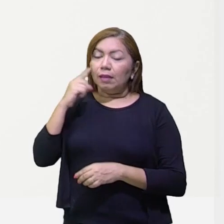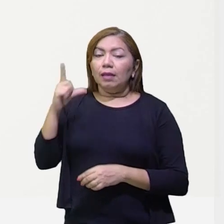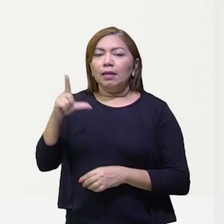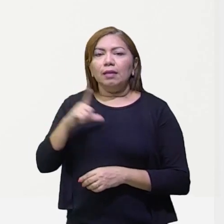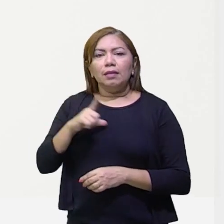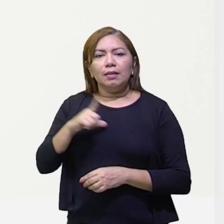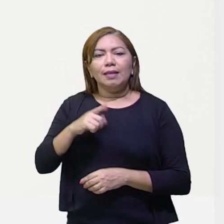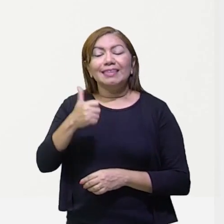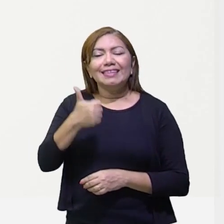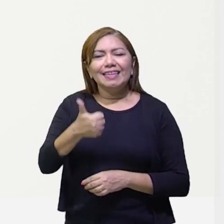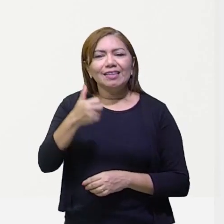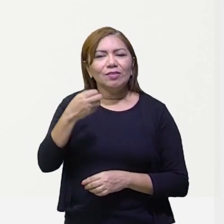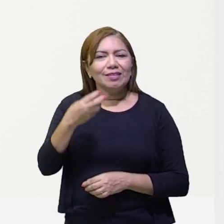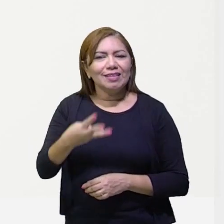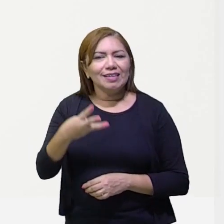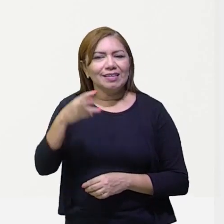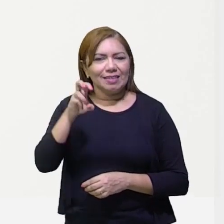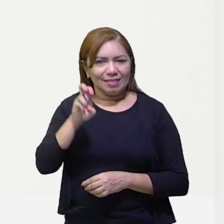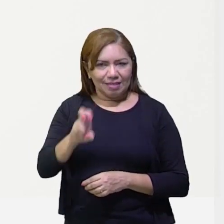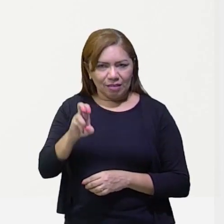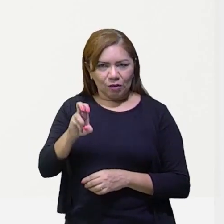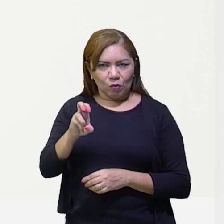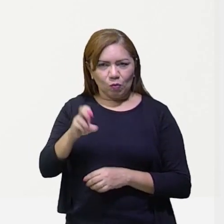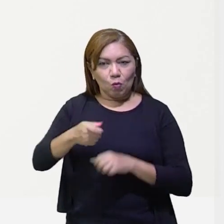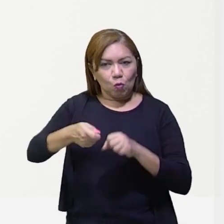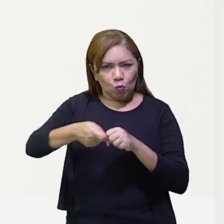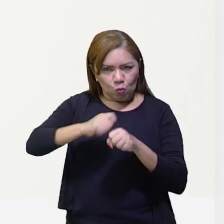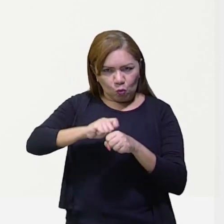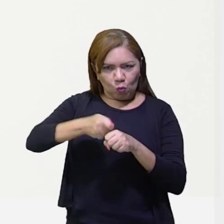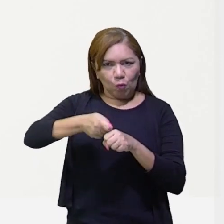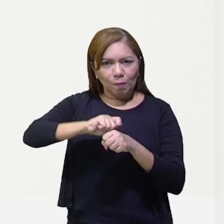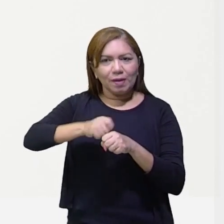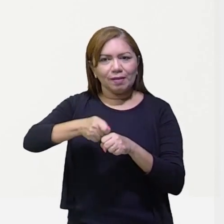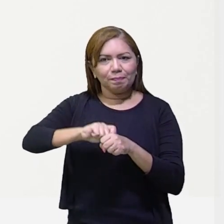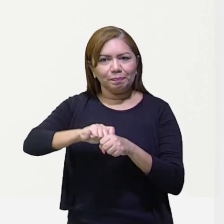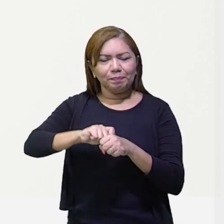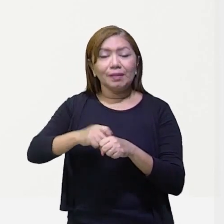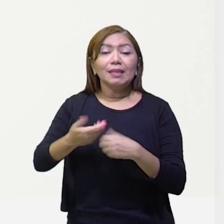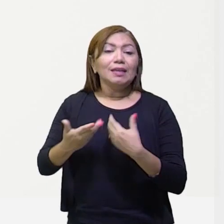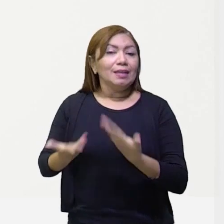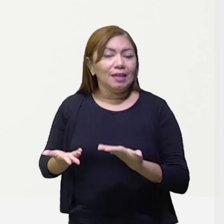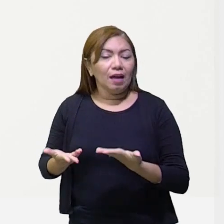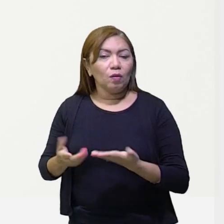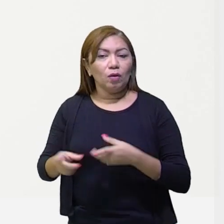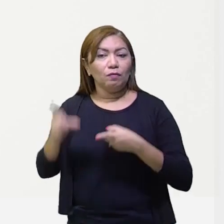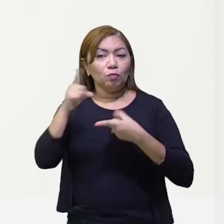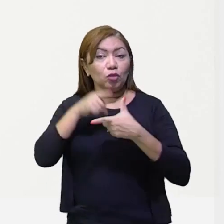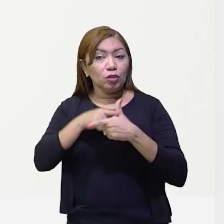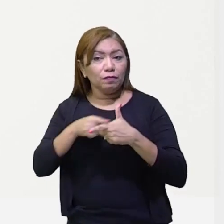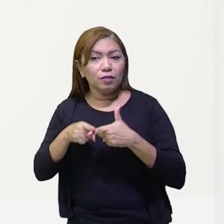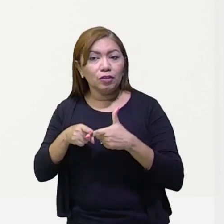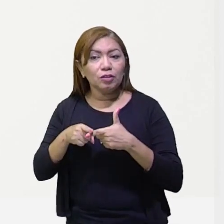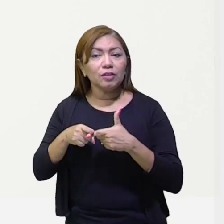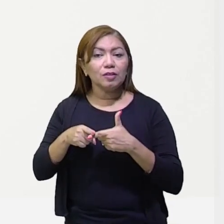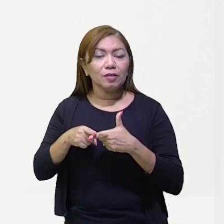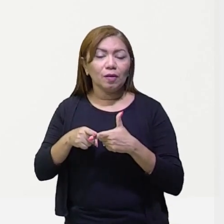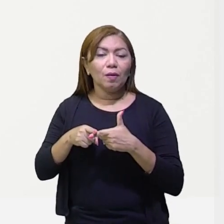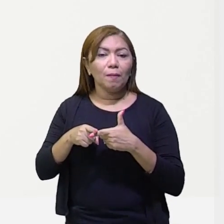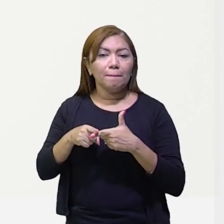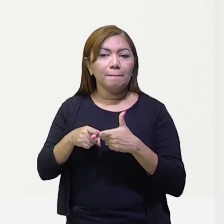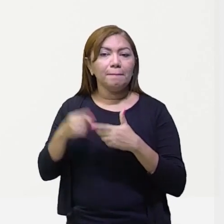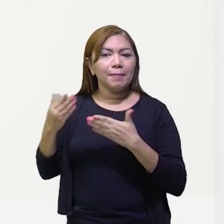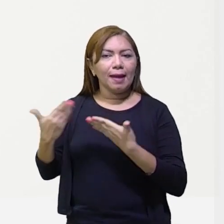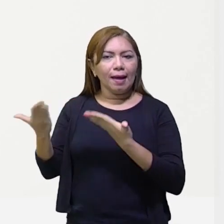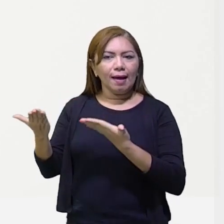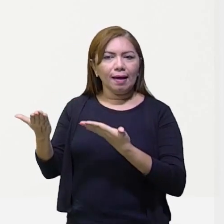tinha 135 tucumãs, não é verdade? E resolveu dividir, né, para